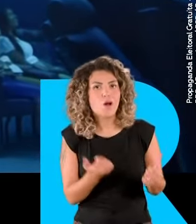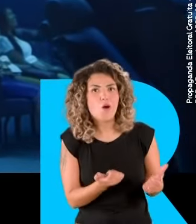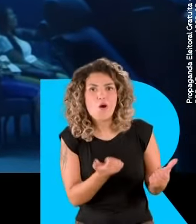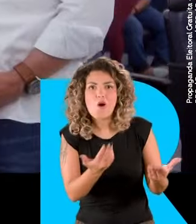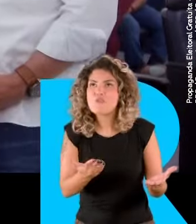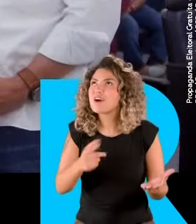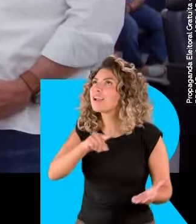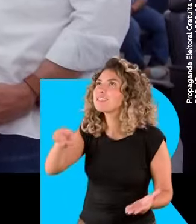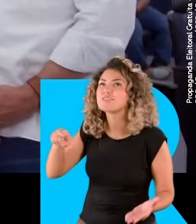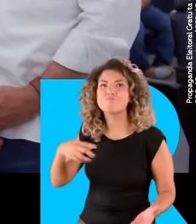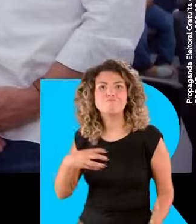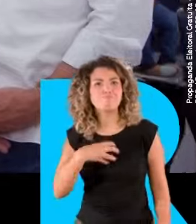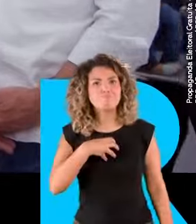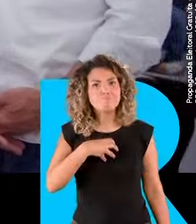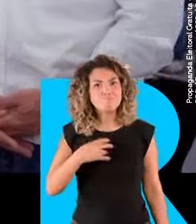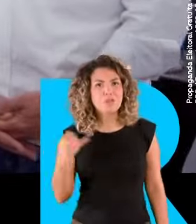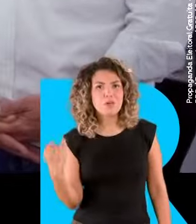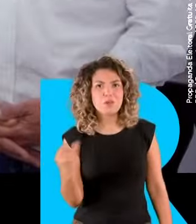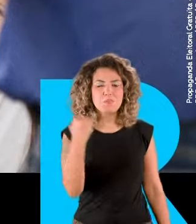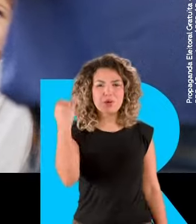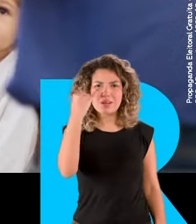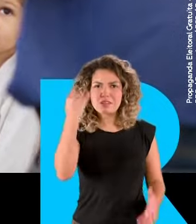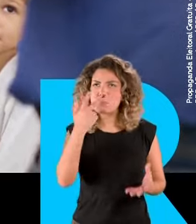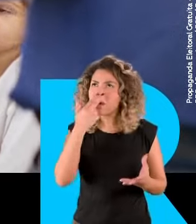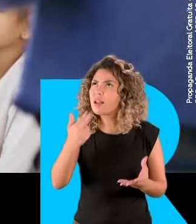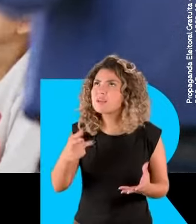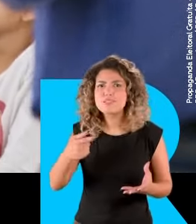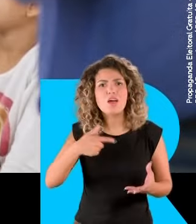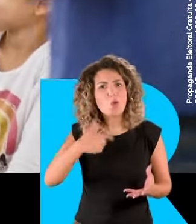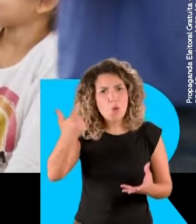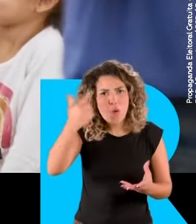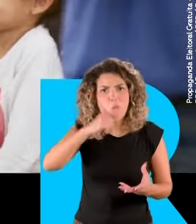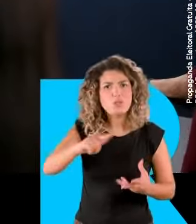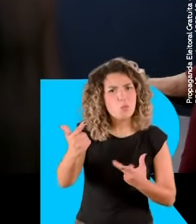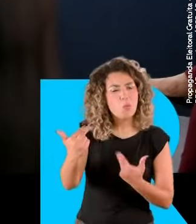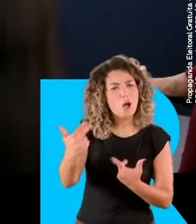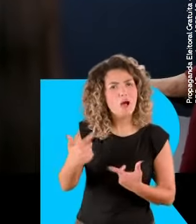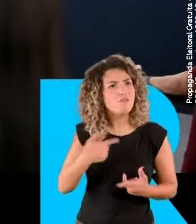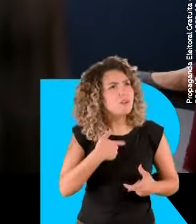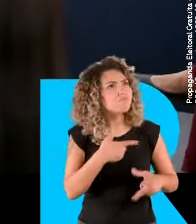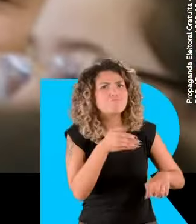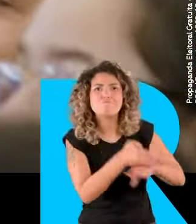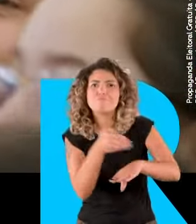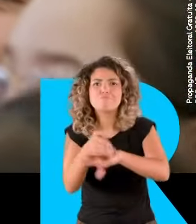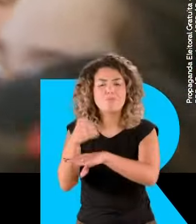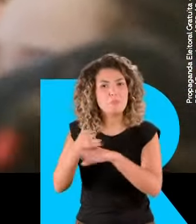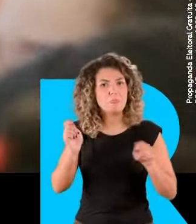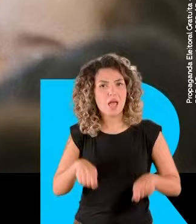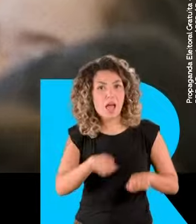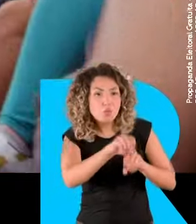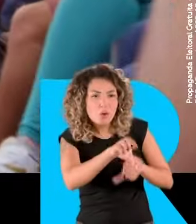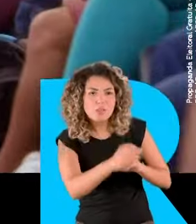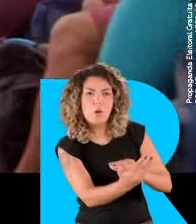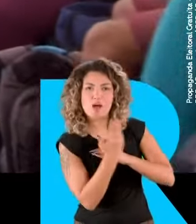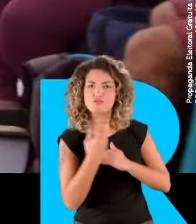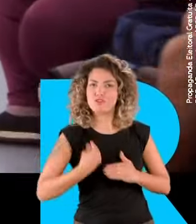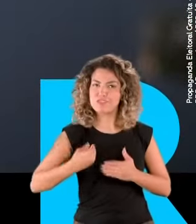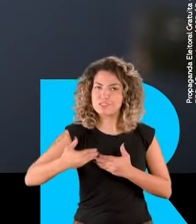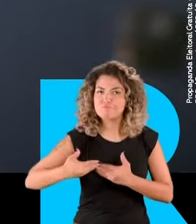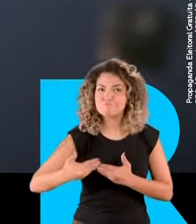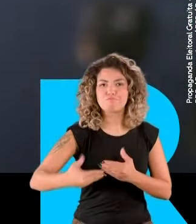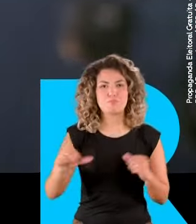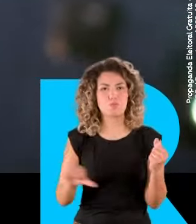que chegam aqui, aquele senso de importância e falar assim, pô, eu posso fazer esse negócio também, eu posso participar, eu, através da educação, pode mudar